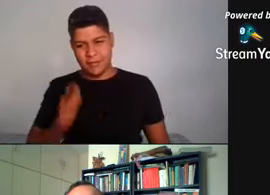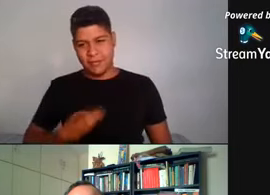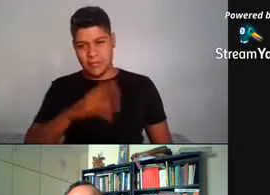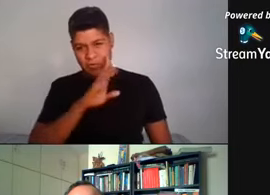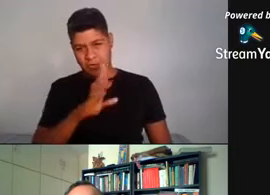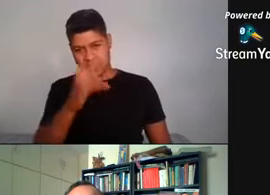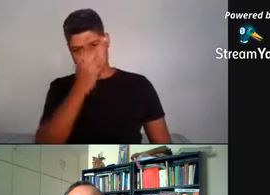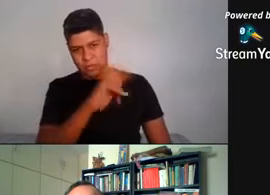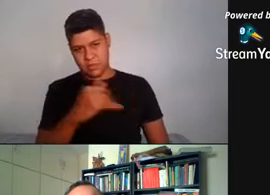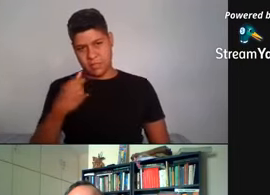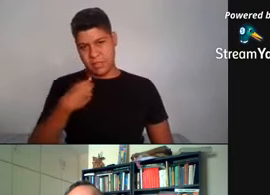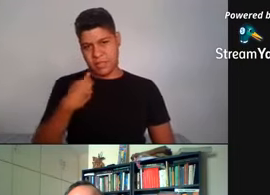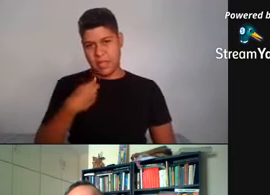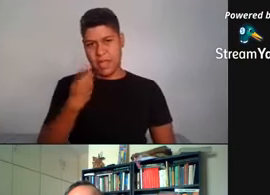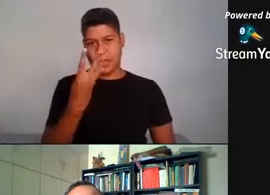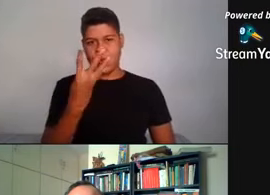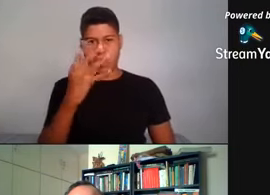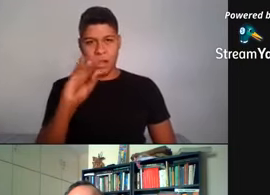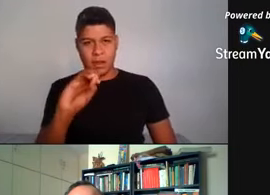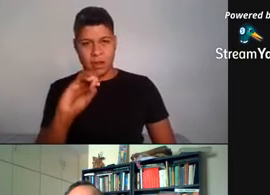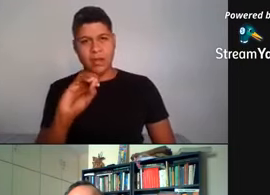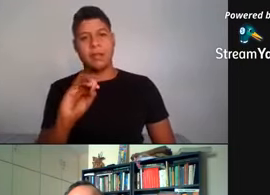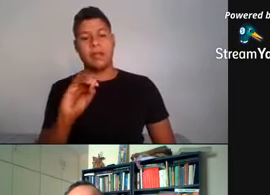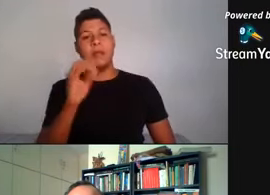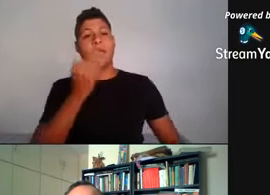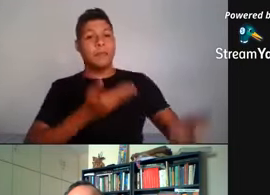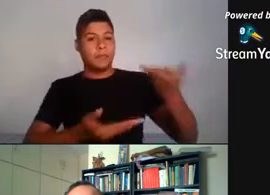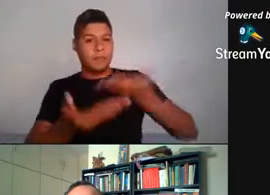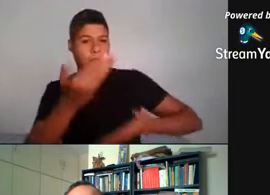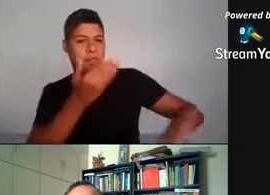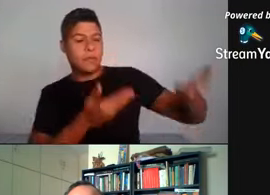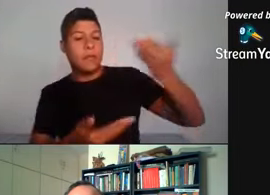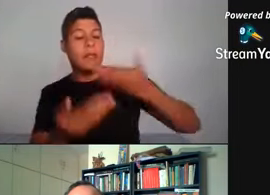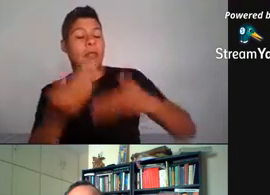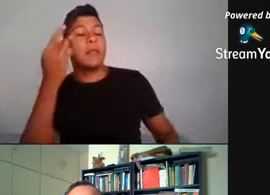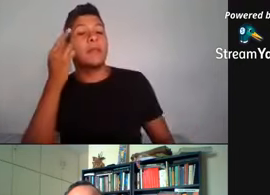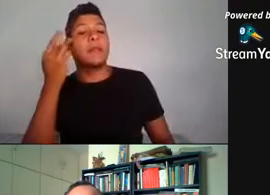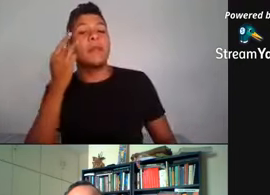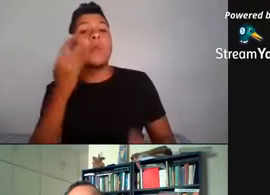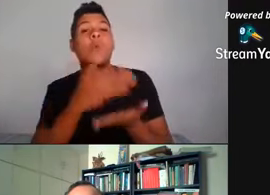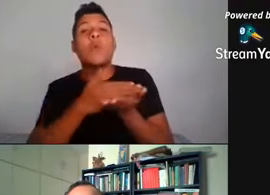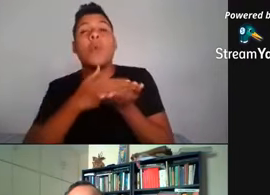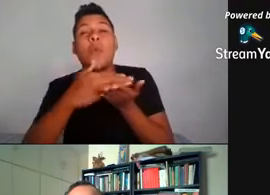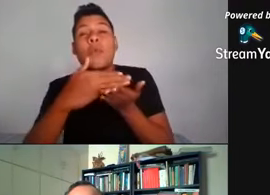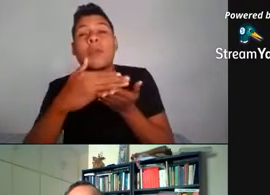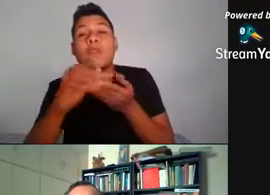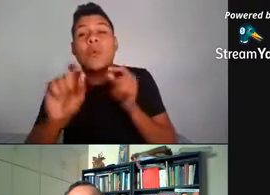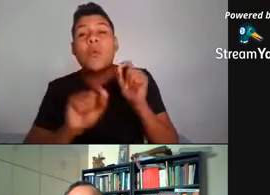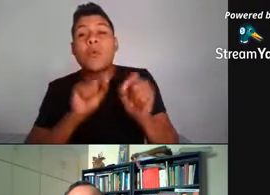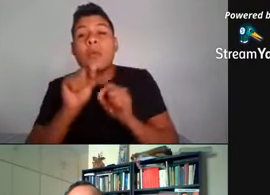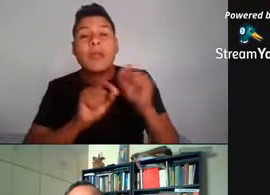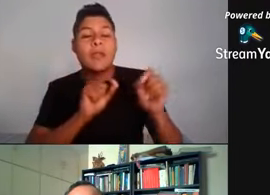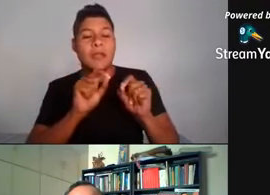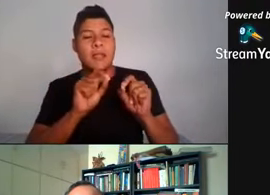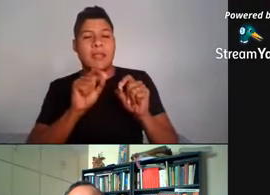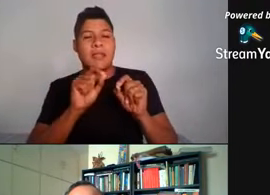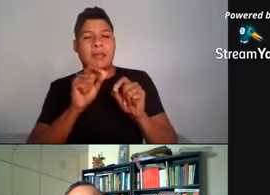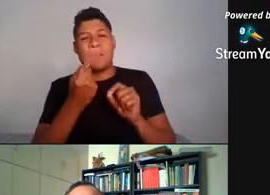Tenho 40 anos e a minha relação com São Paulo começou no finalzinho da década de